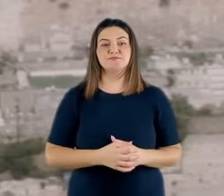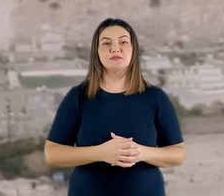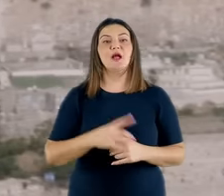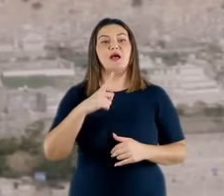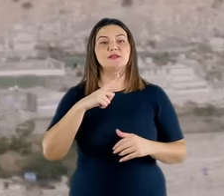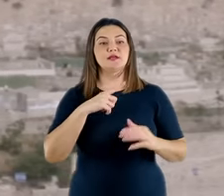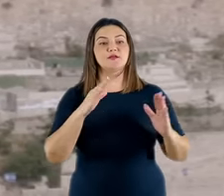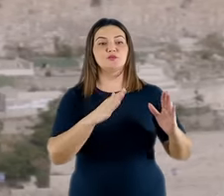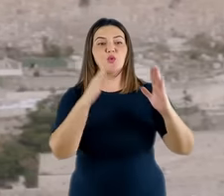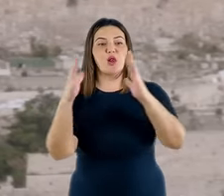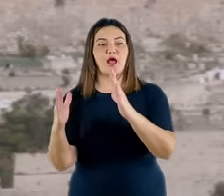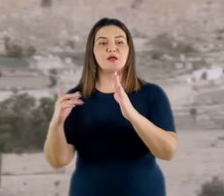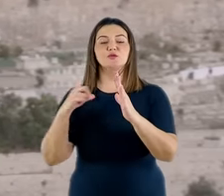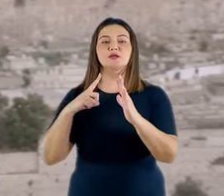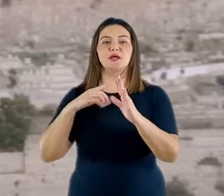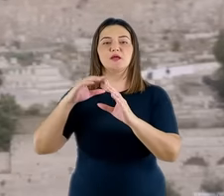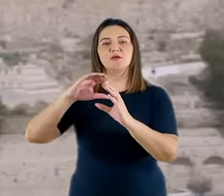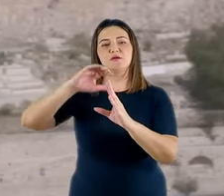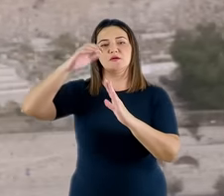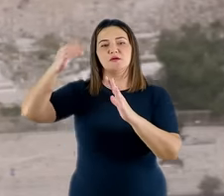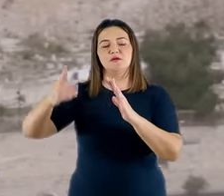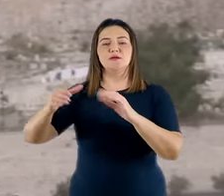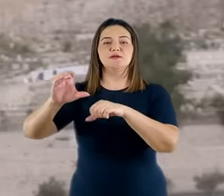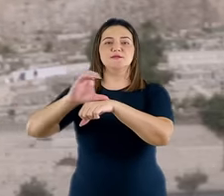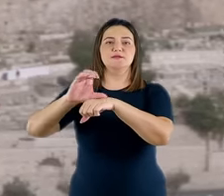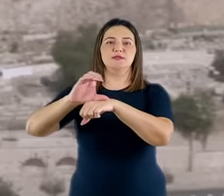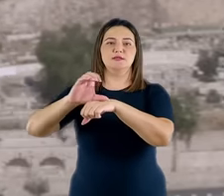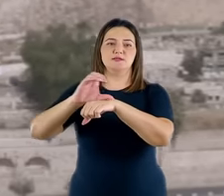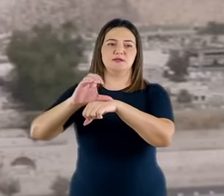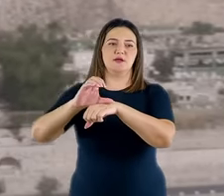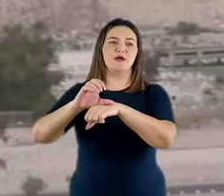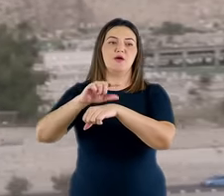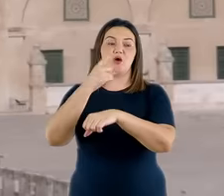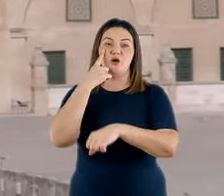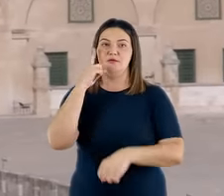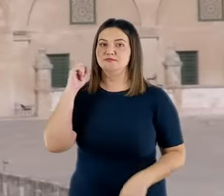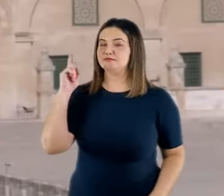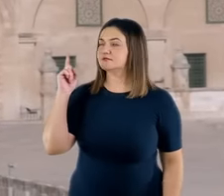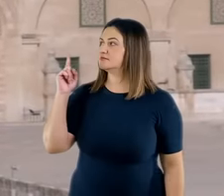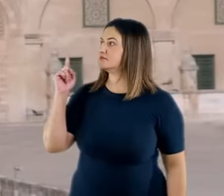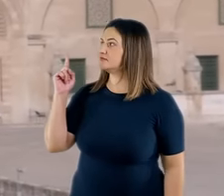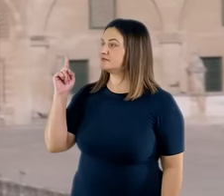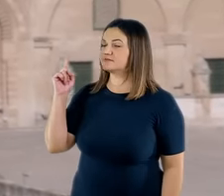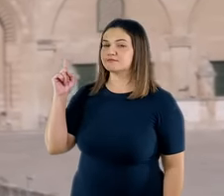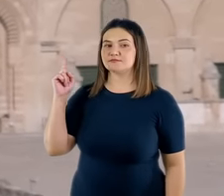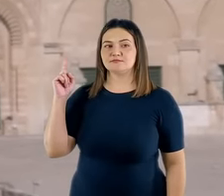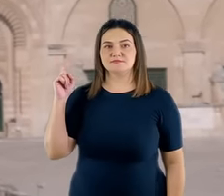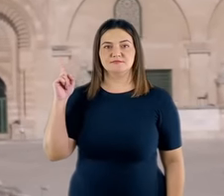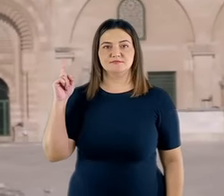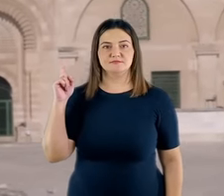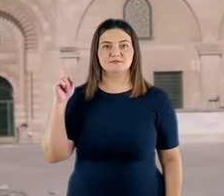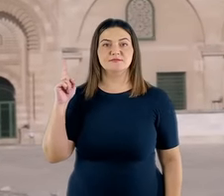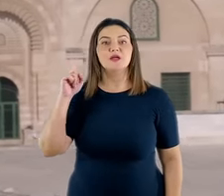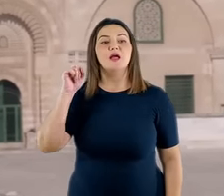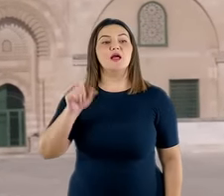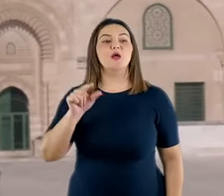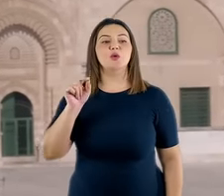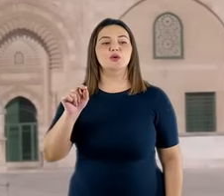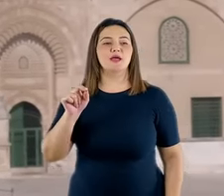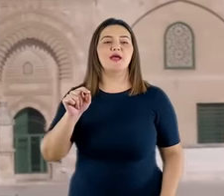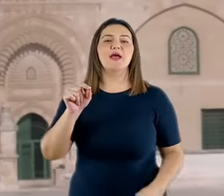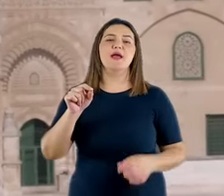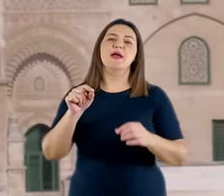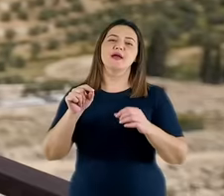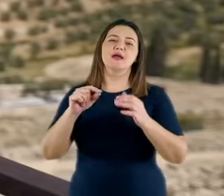rocha uma outra cúpula cinza, mais escura, que é a mesquita de Al-Aqsa. Al-Aqsa significa aquela